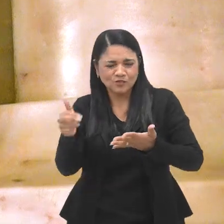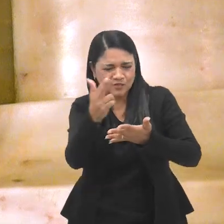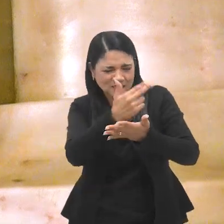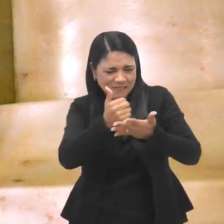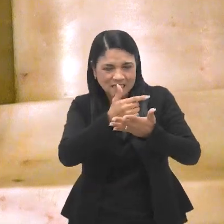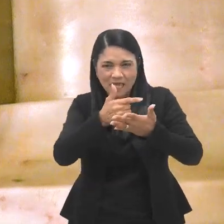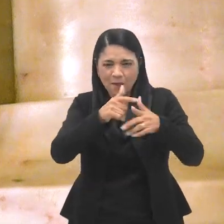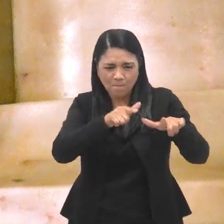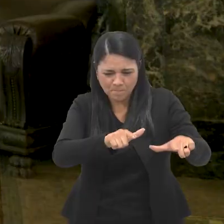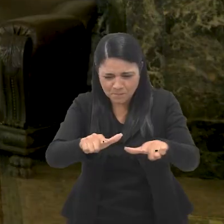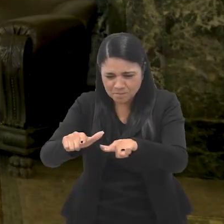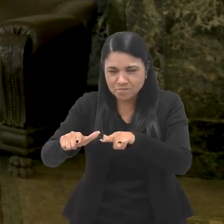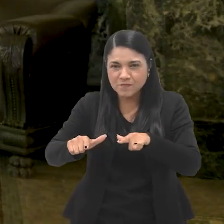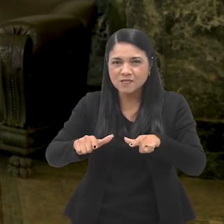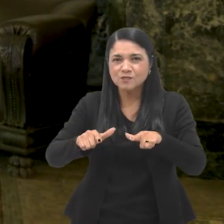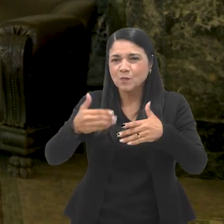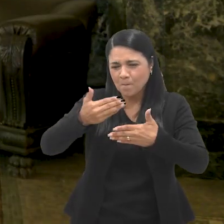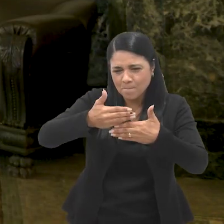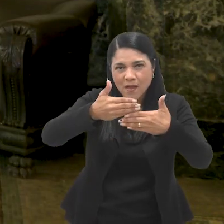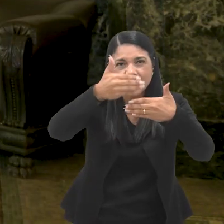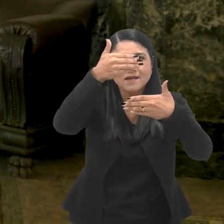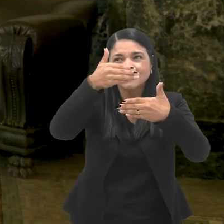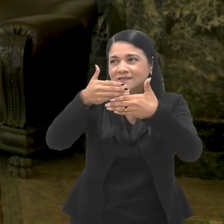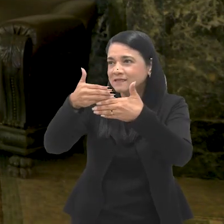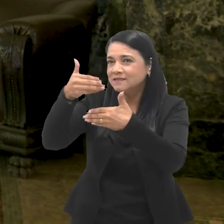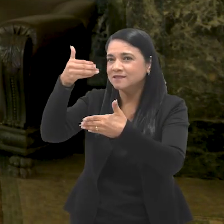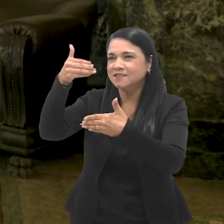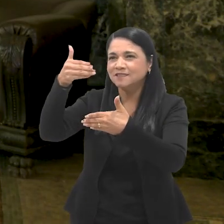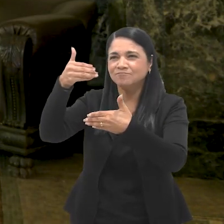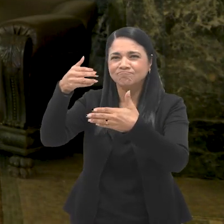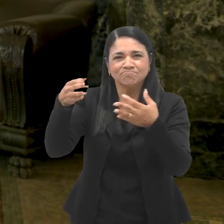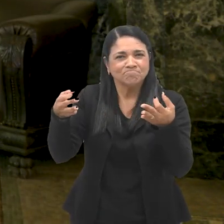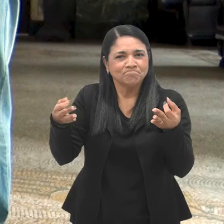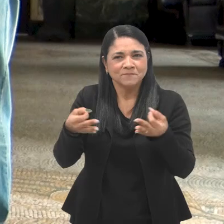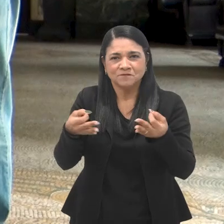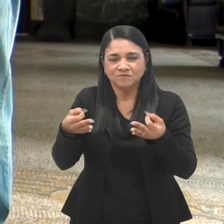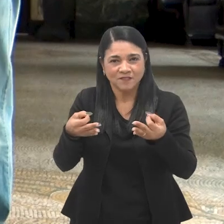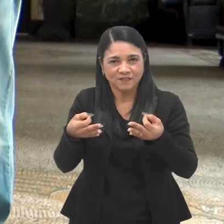A paginação dos pisos, a paginação das paredes,